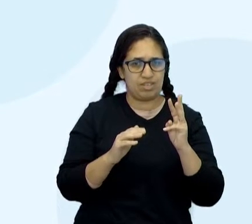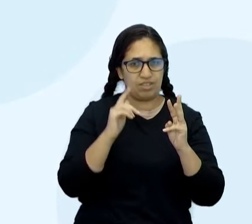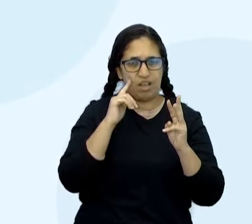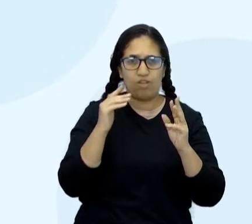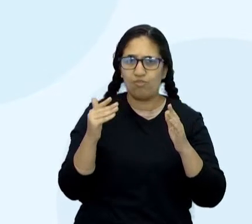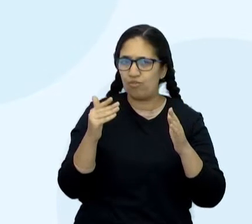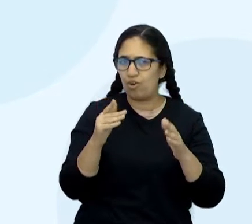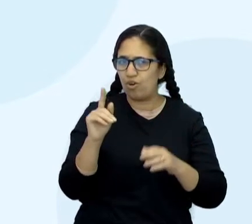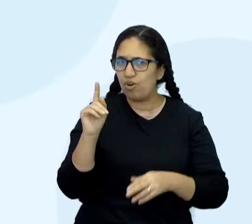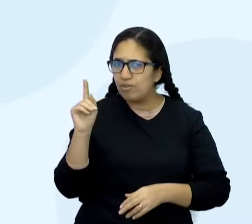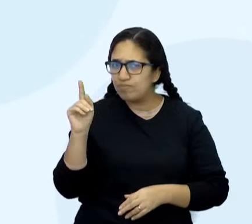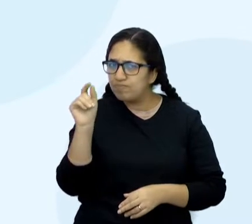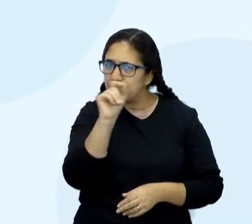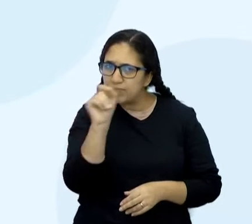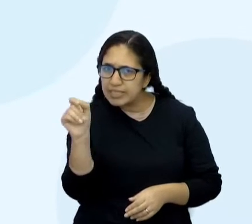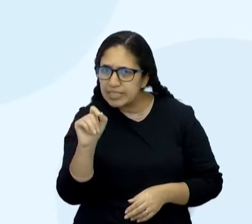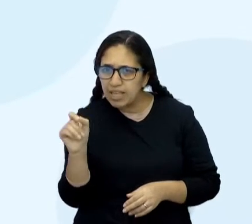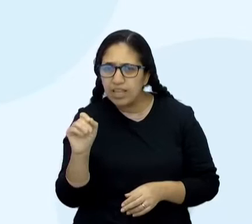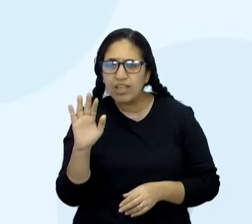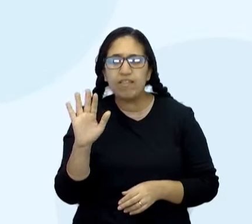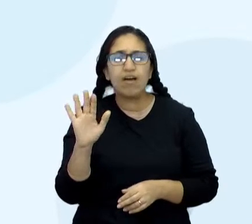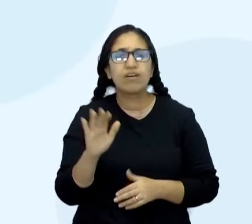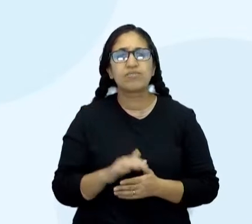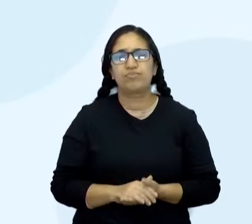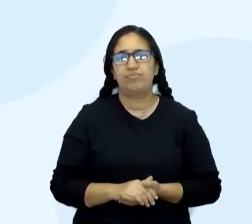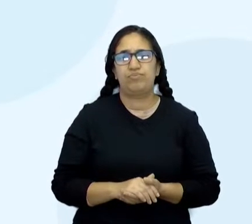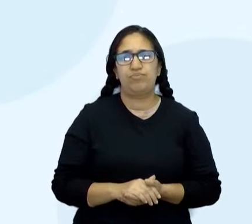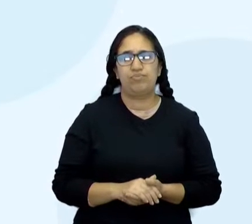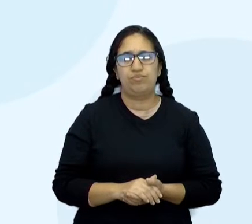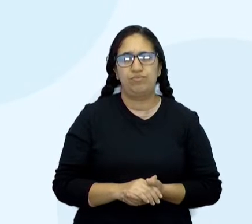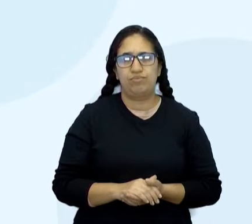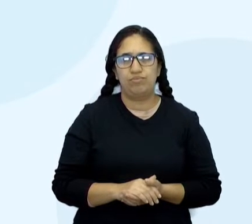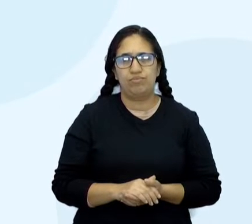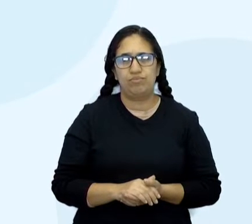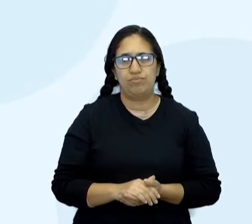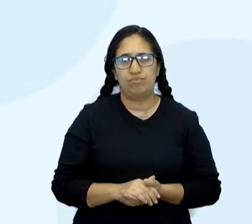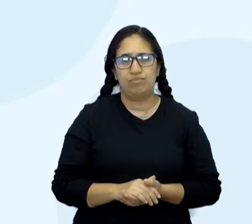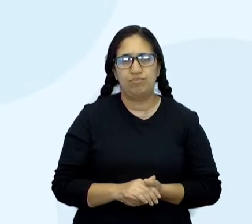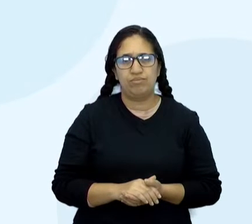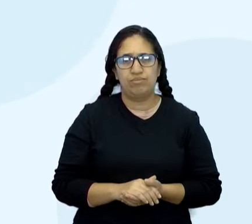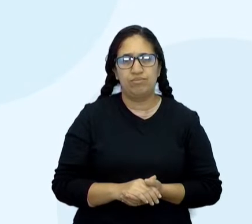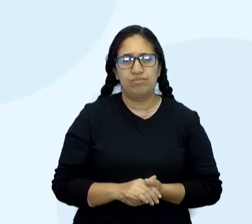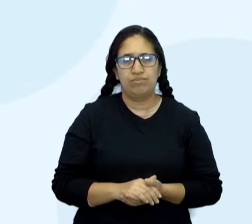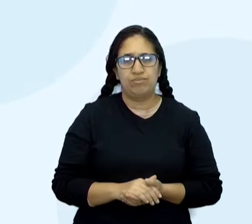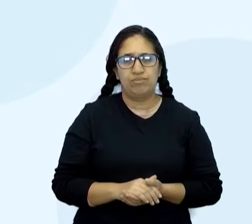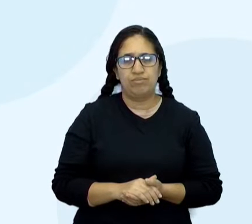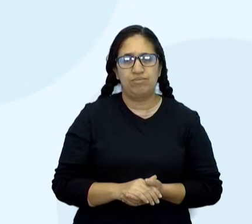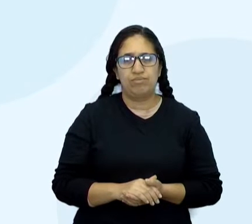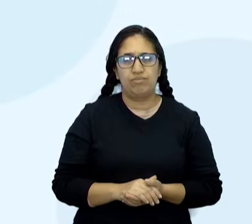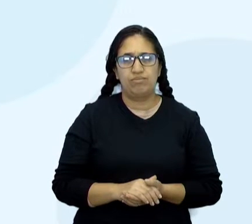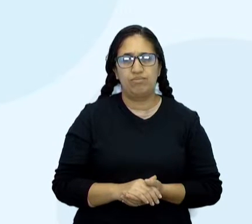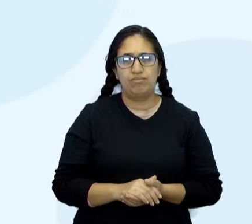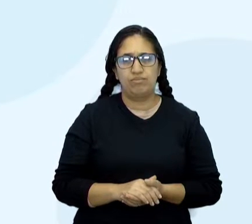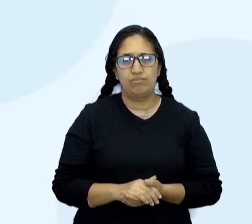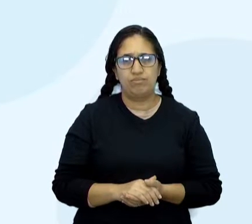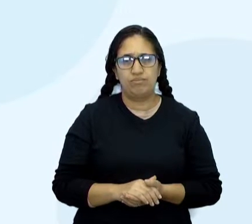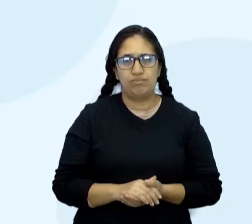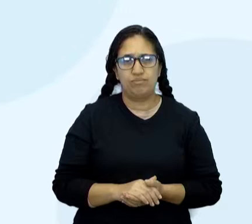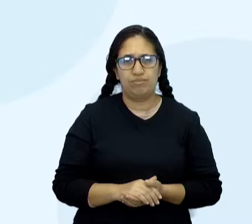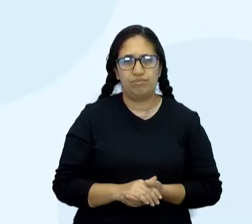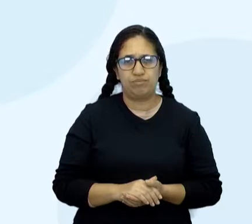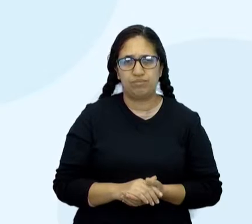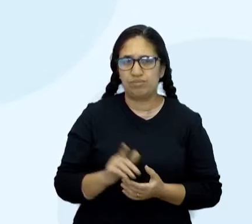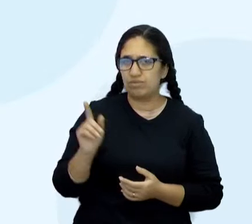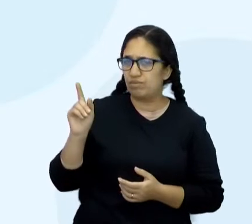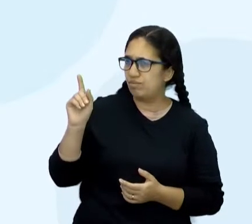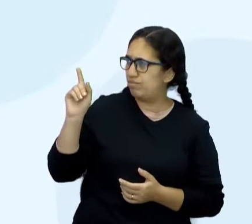especificamente, deixa eu pegar a caneta aqui que eu esqueci. Mais especificamente aqui, ó, nesse funcionamento